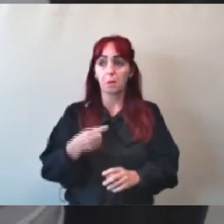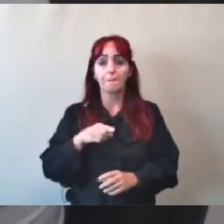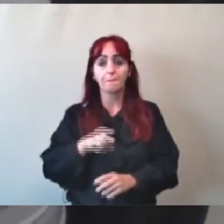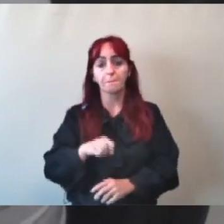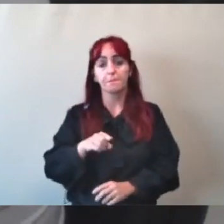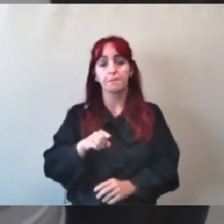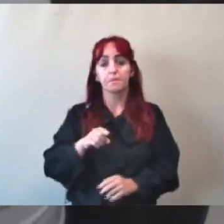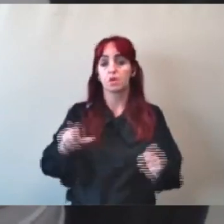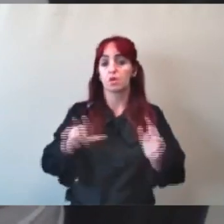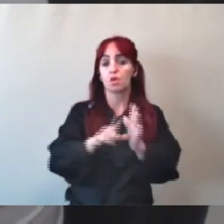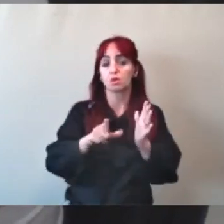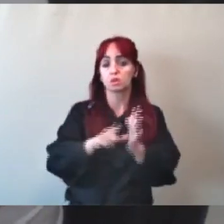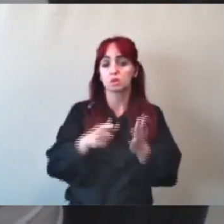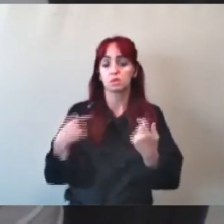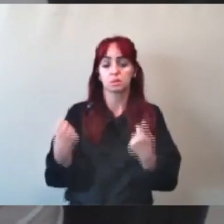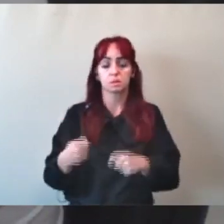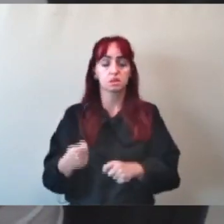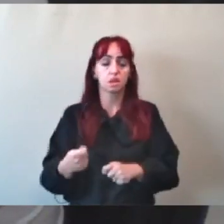aqui representando, entendeu?